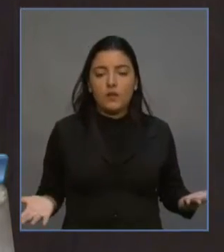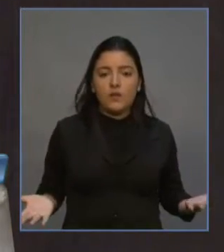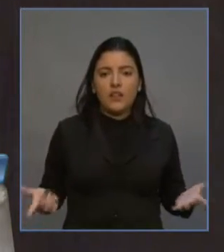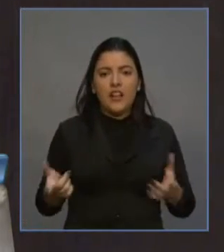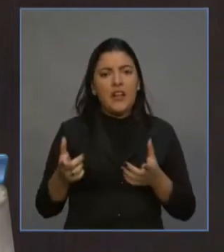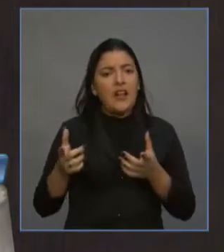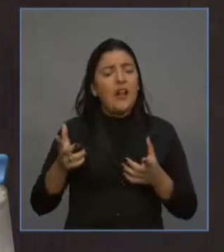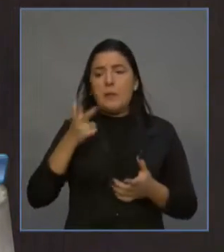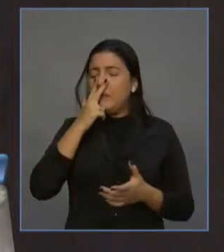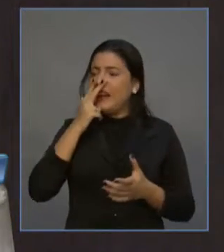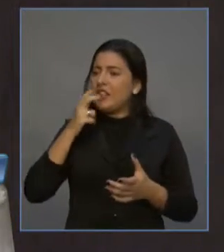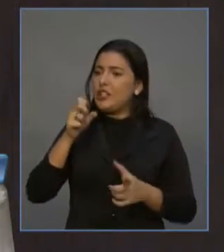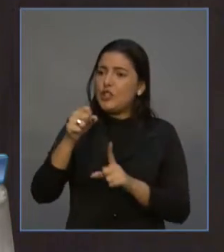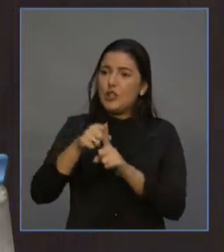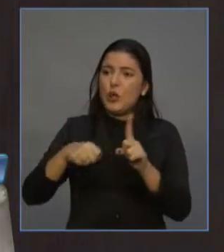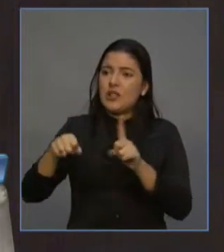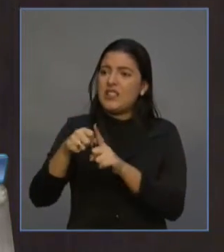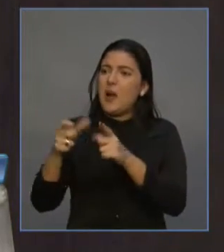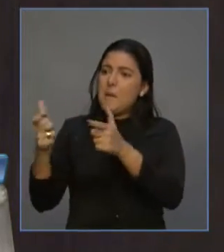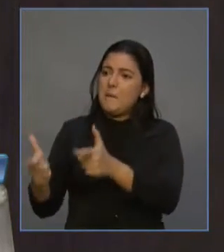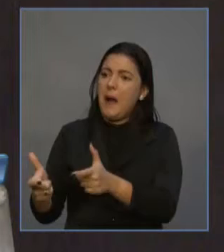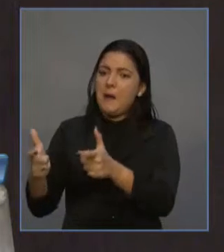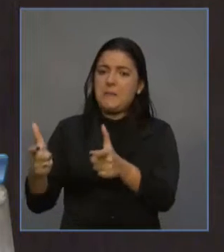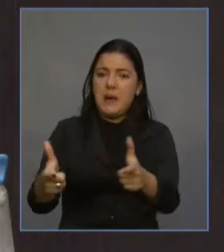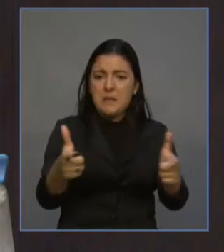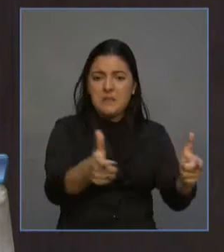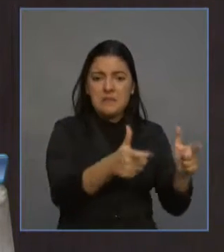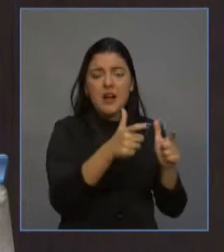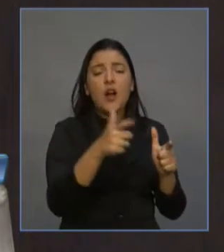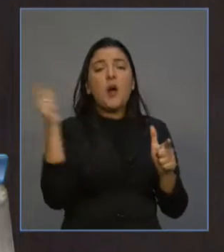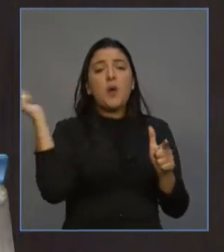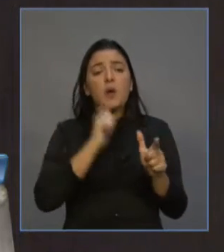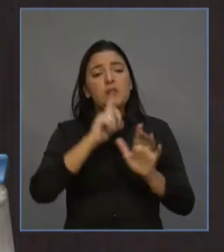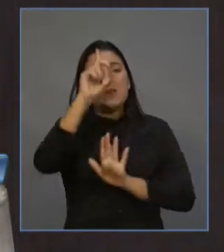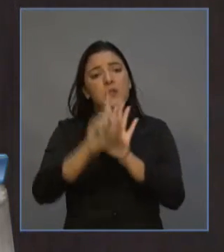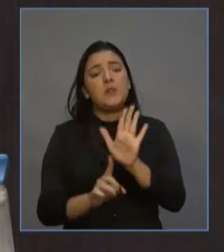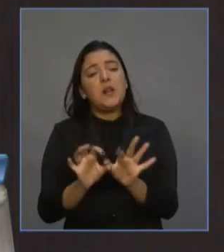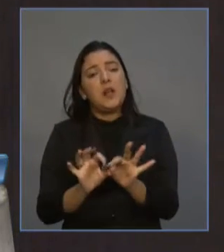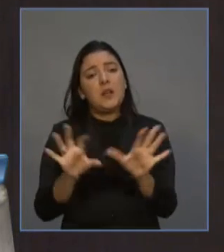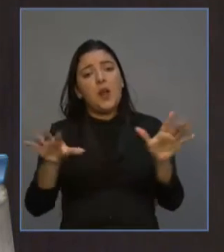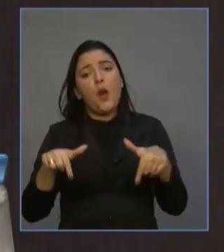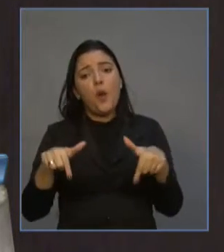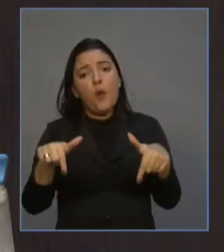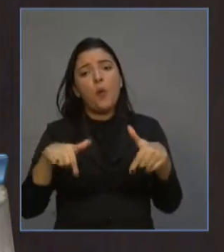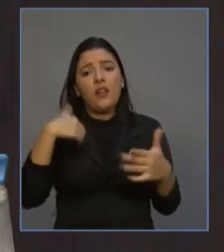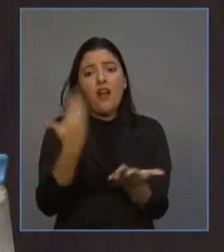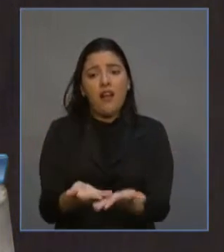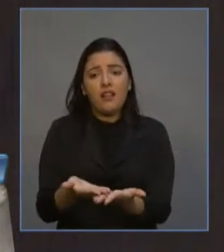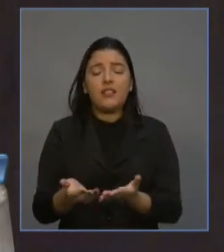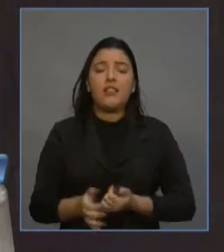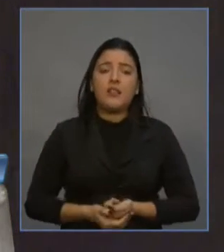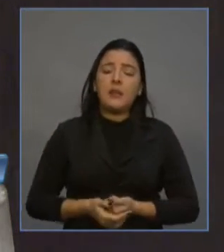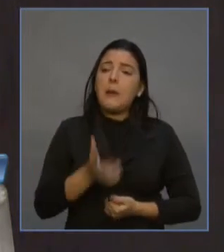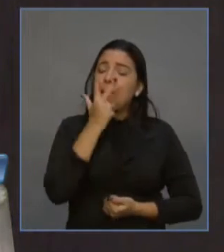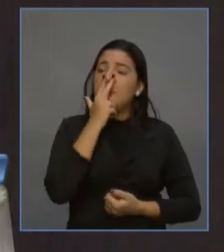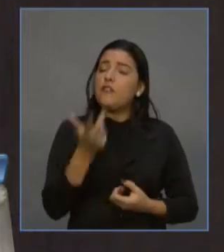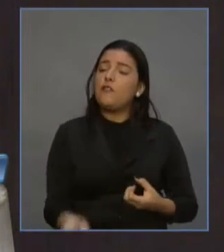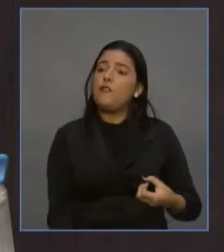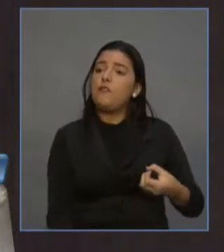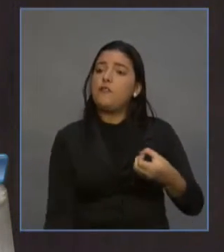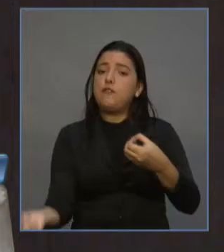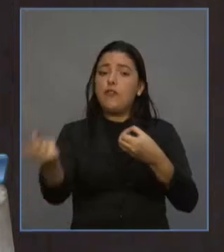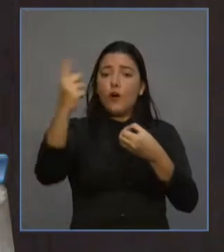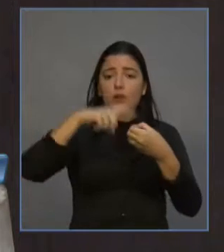vários segmentos sociais que têm lutado por direitos e visibilidade. É voltar